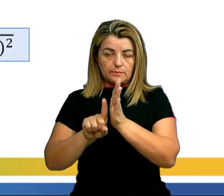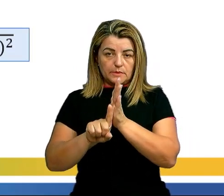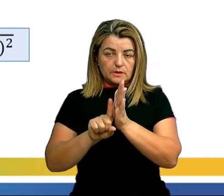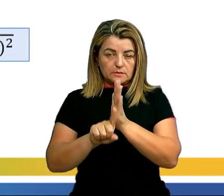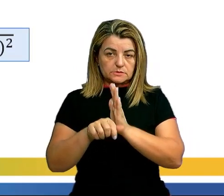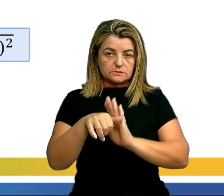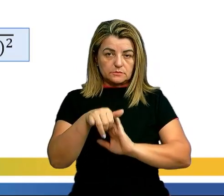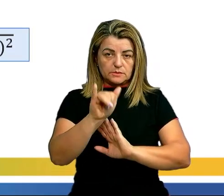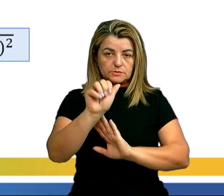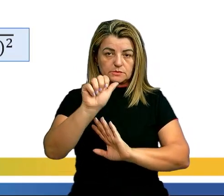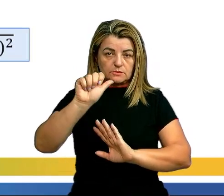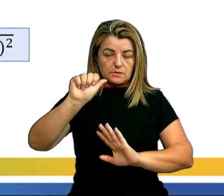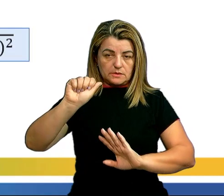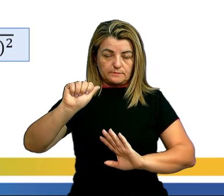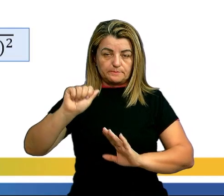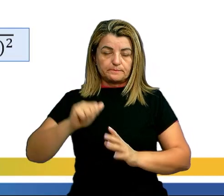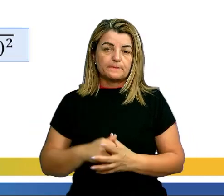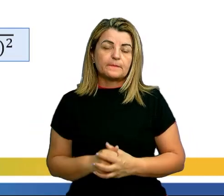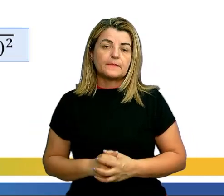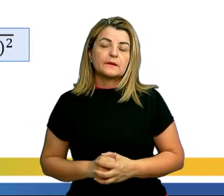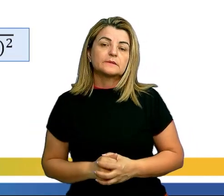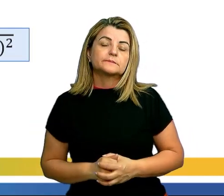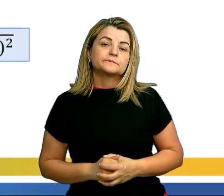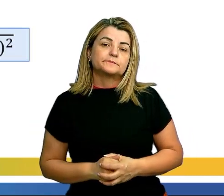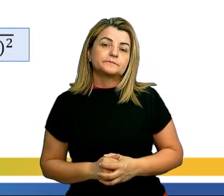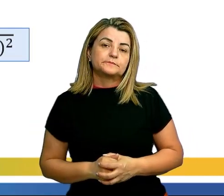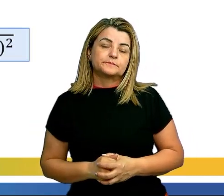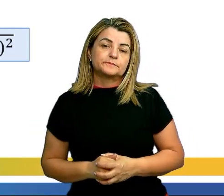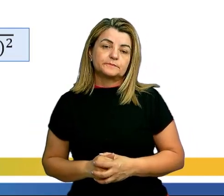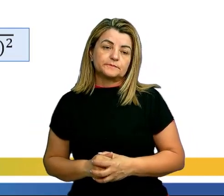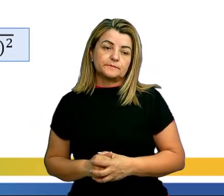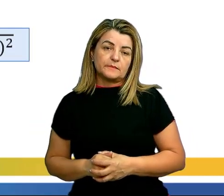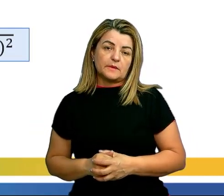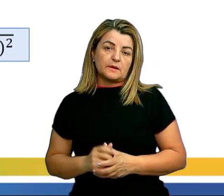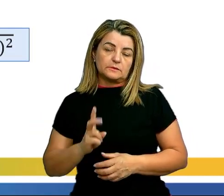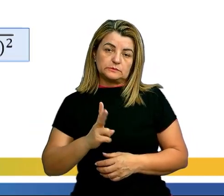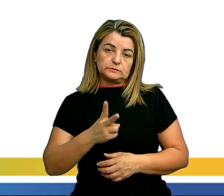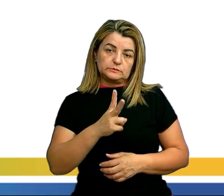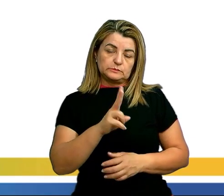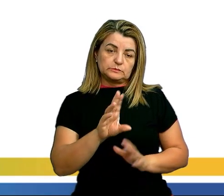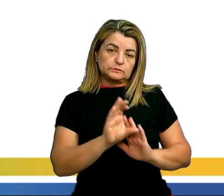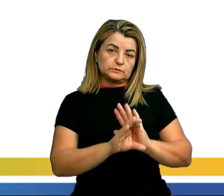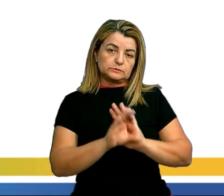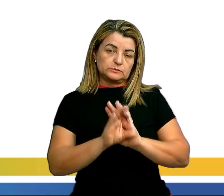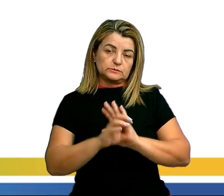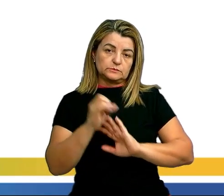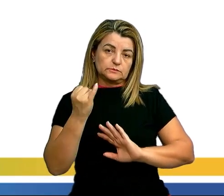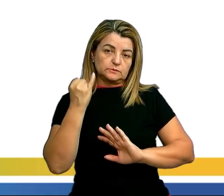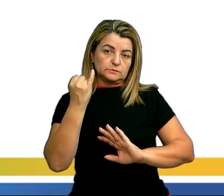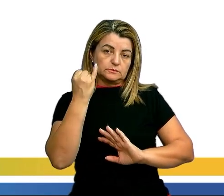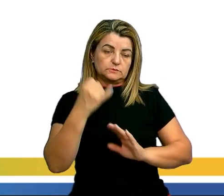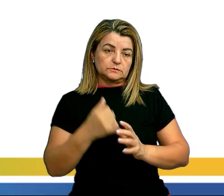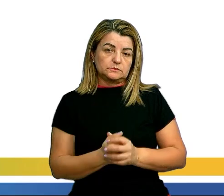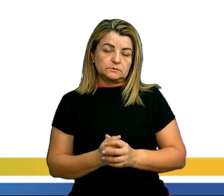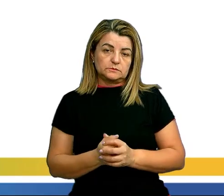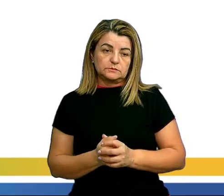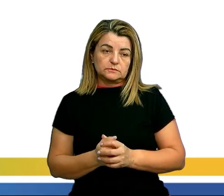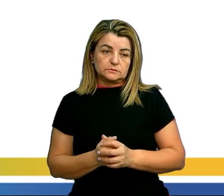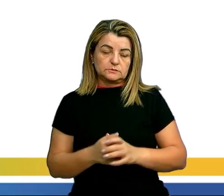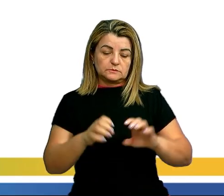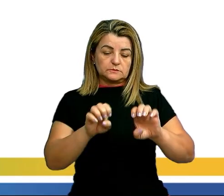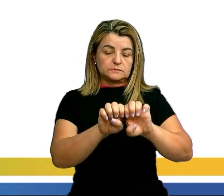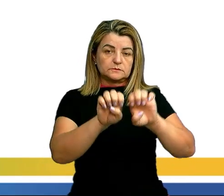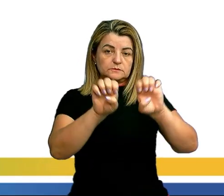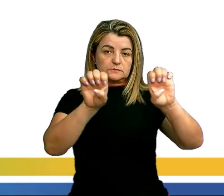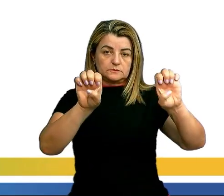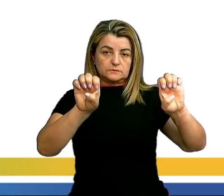ao quadrado, ok? Vamos continuar com os conceitos importantes. Equação